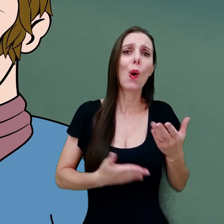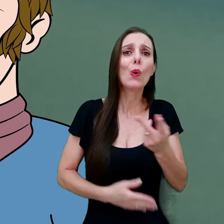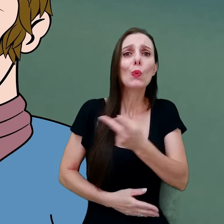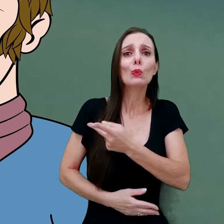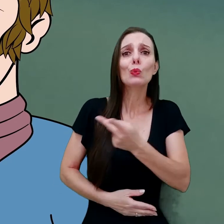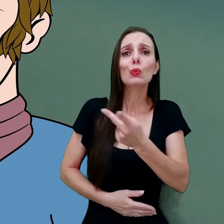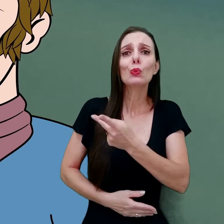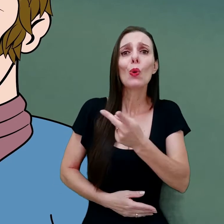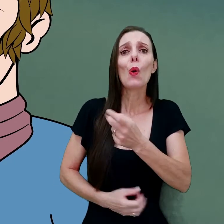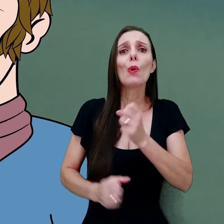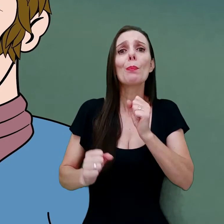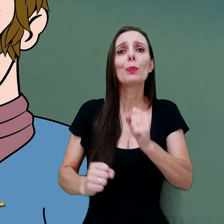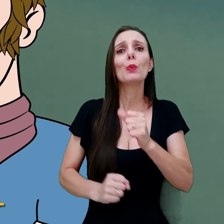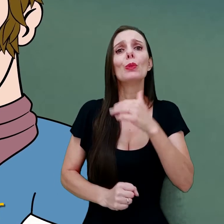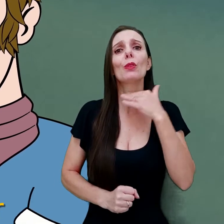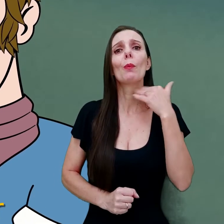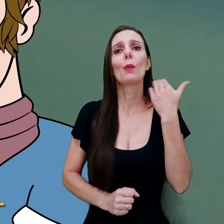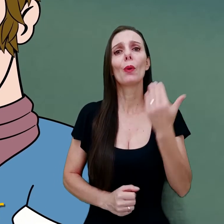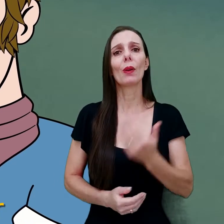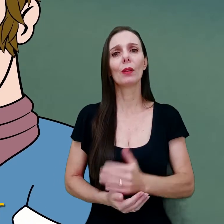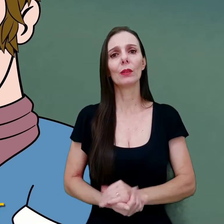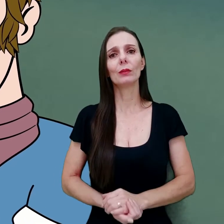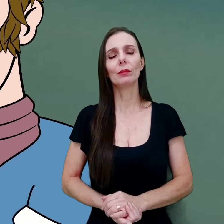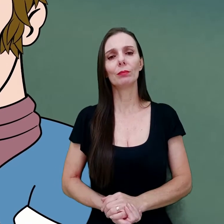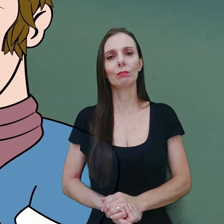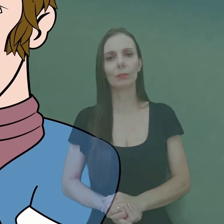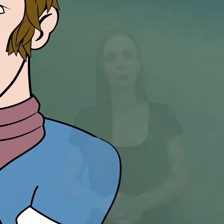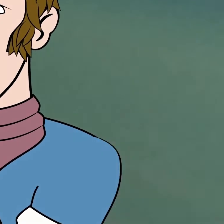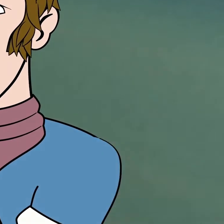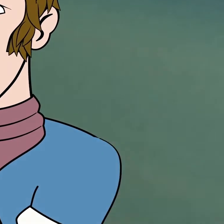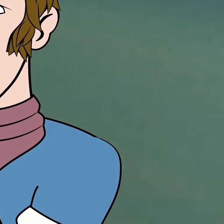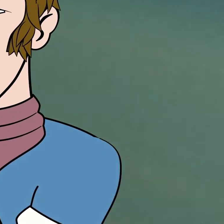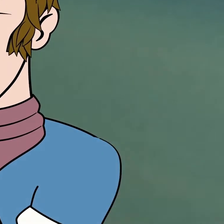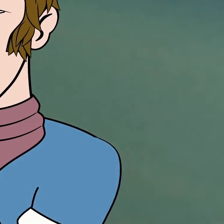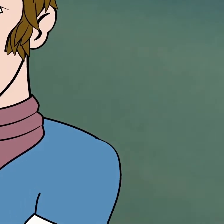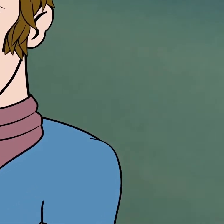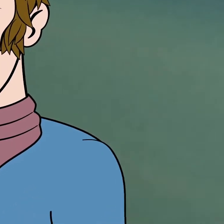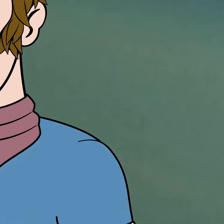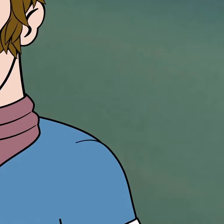E agora ele poderia perder não somente sua mulher, como o bebê também.